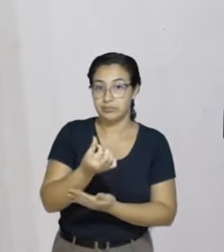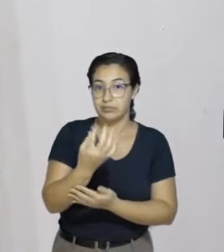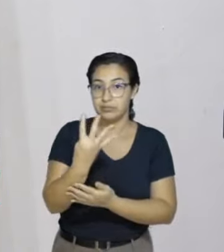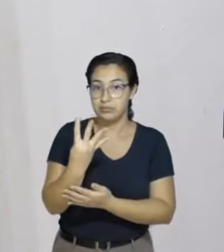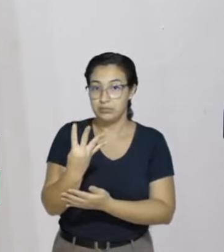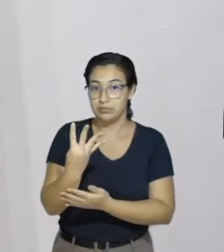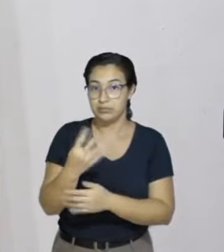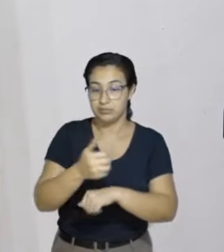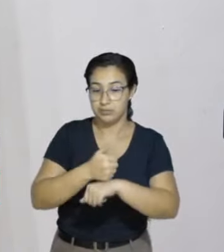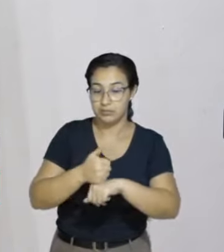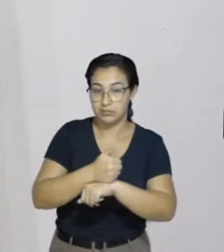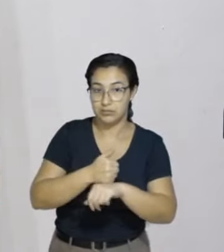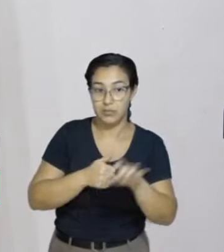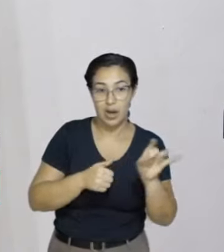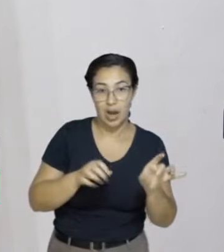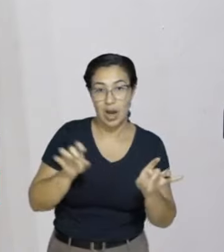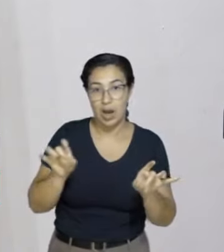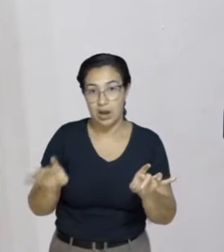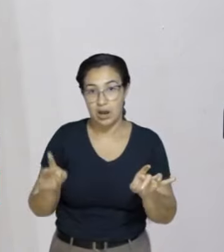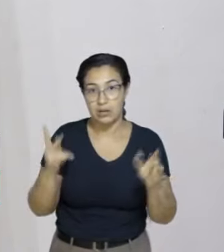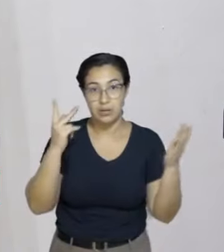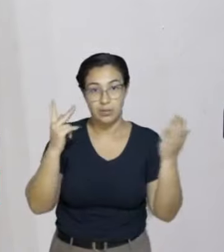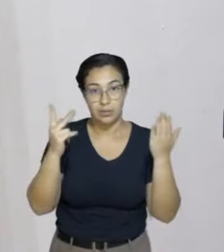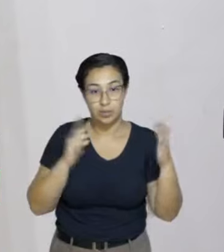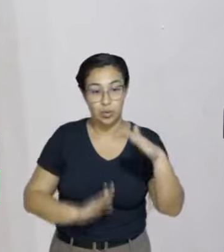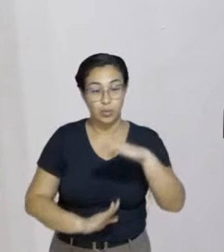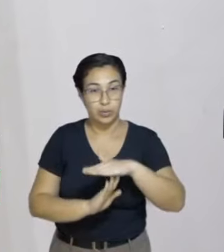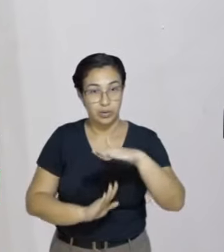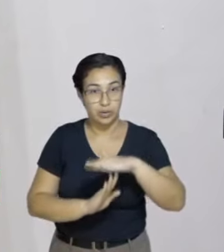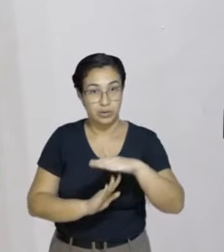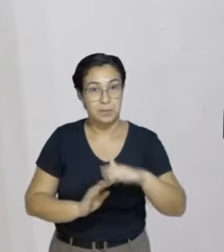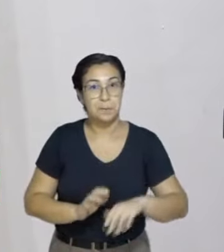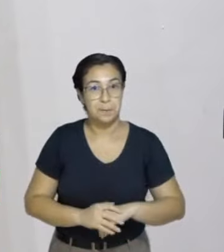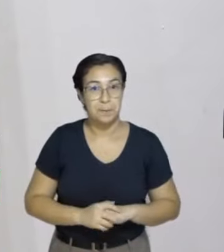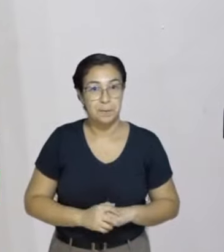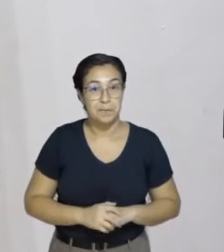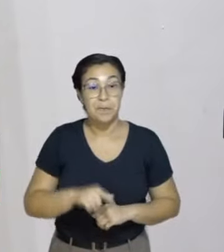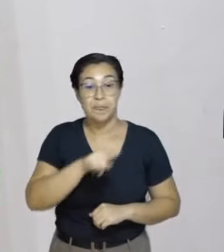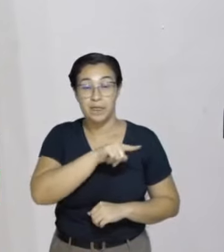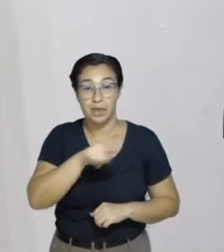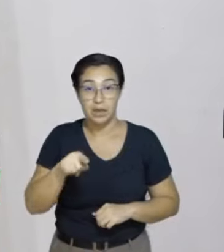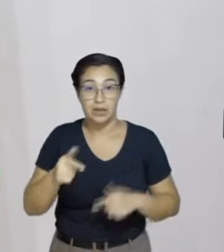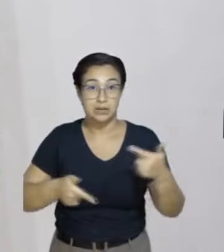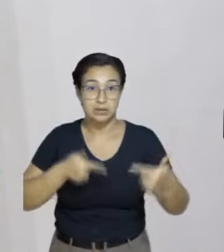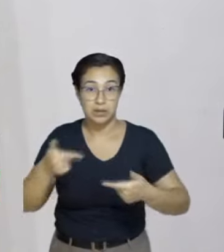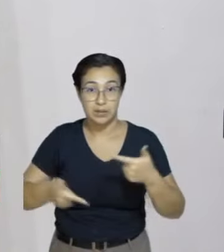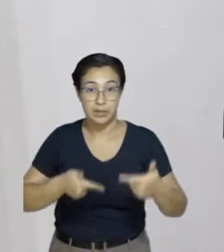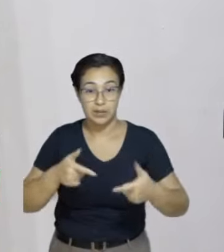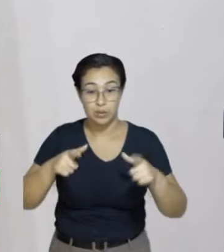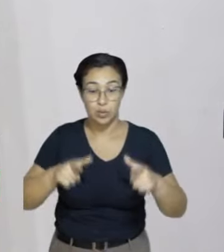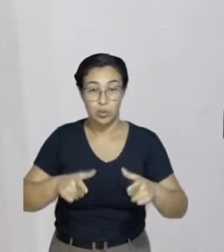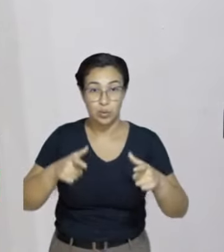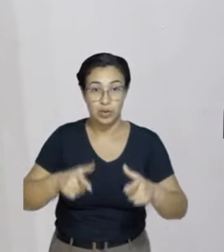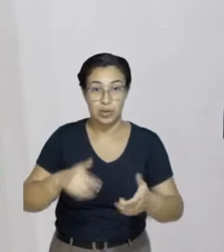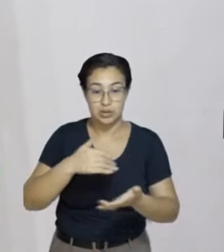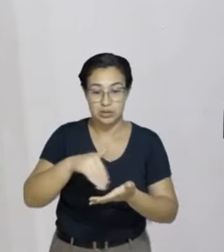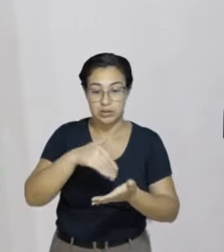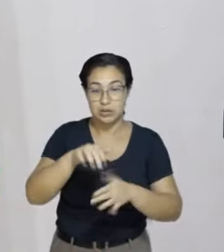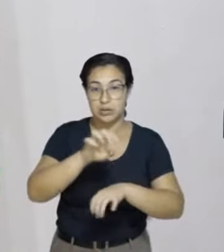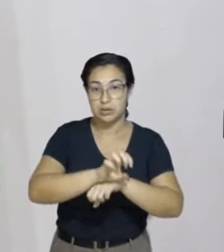profissionais de cada área em caráter temporário. Eles estão atuando no órgão central da Secretaria de Estado